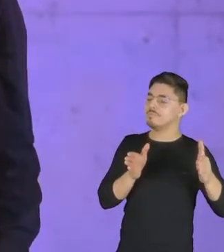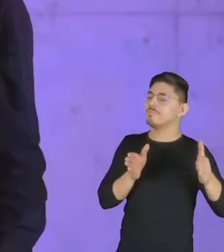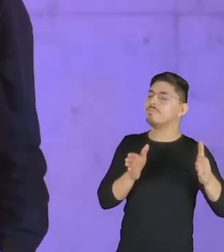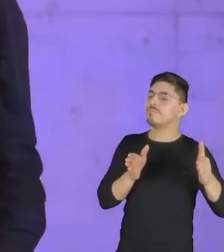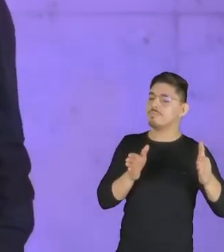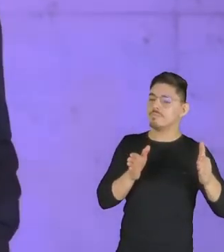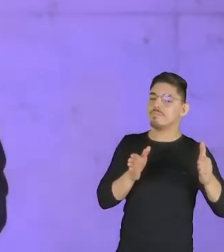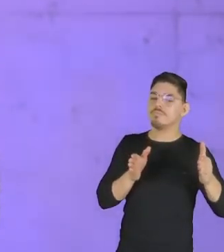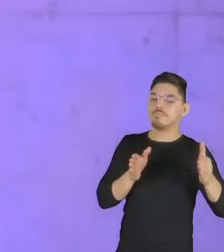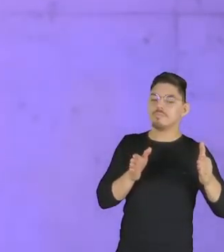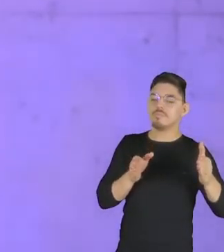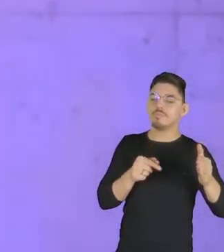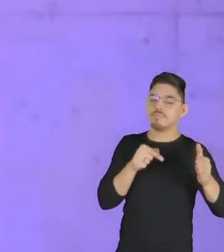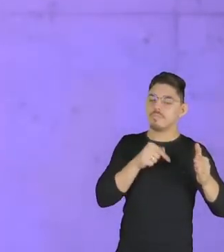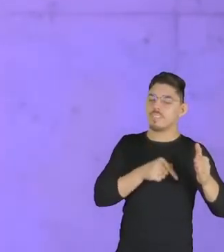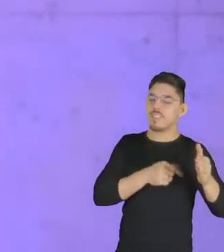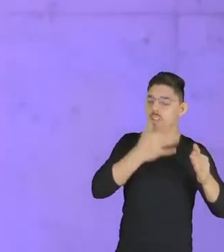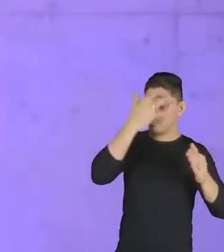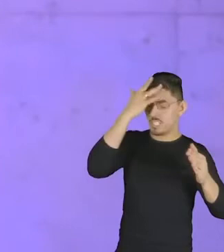abertas, pessoas